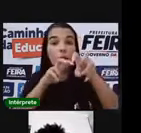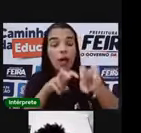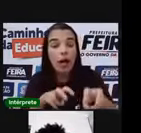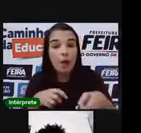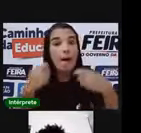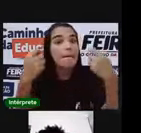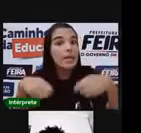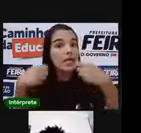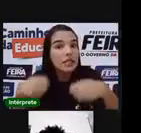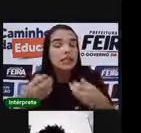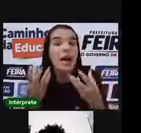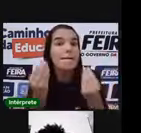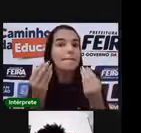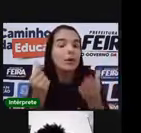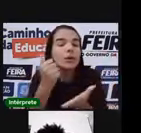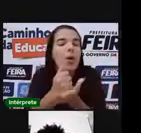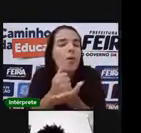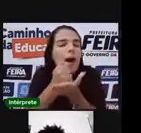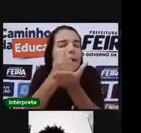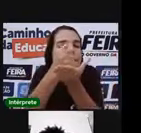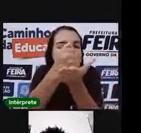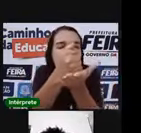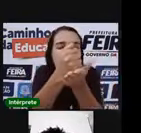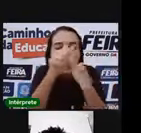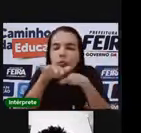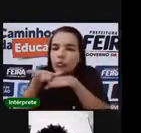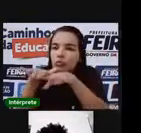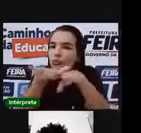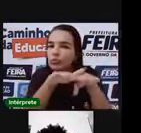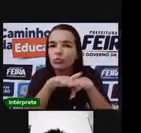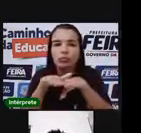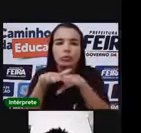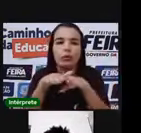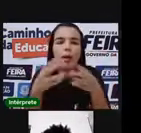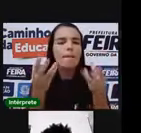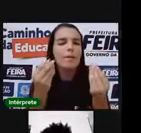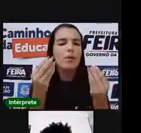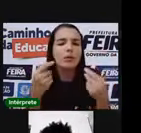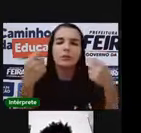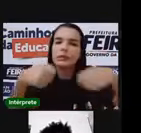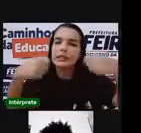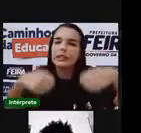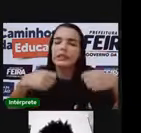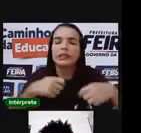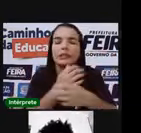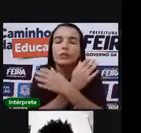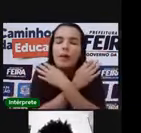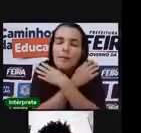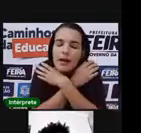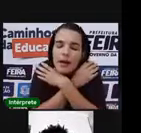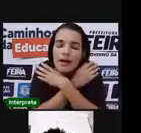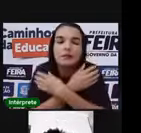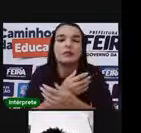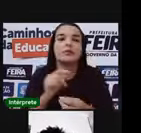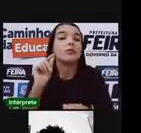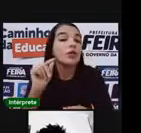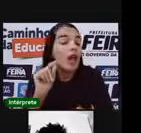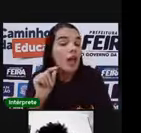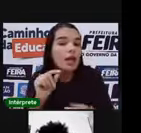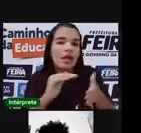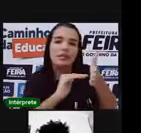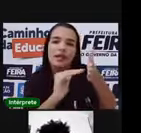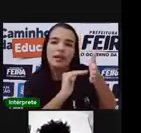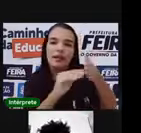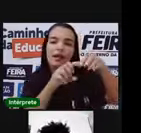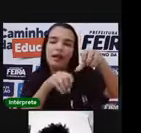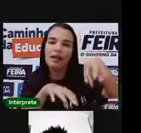do apoio mútuo, não é? Precisam muito do abraço. O abraço da Secretaria de Educação, o abraço